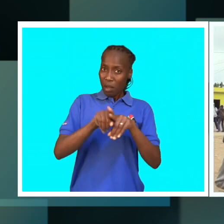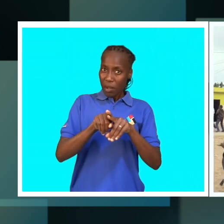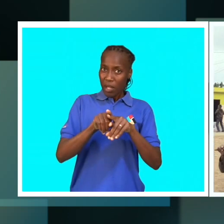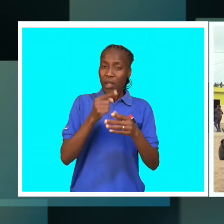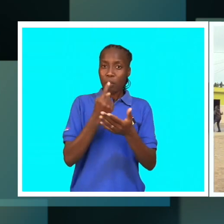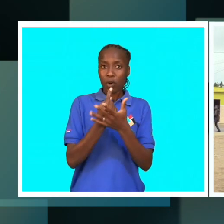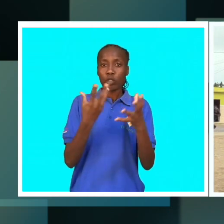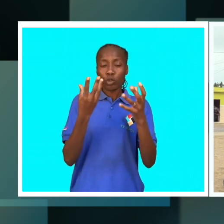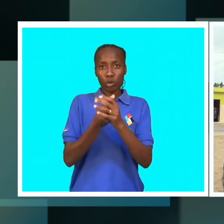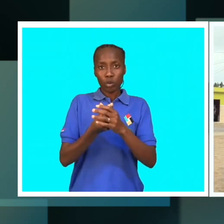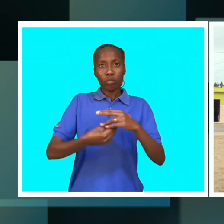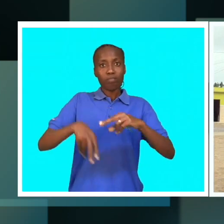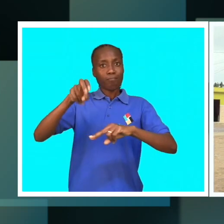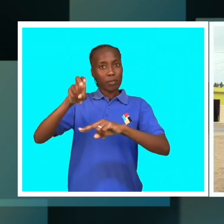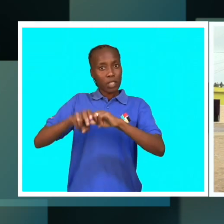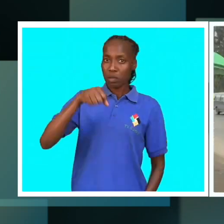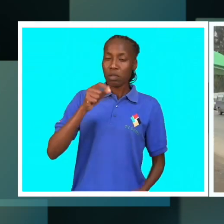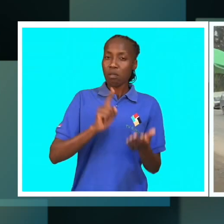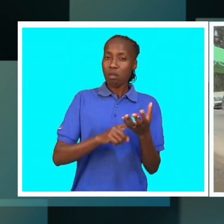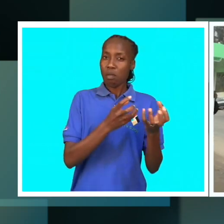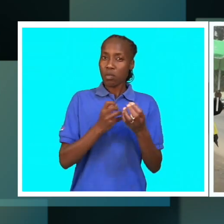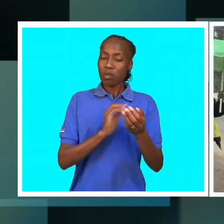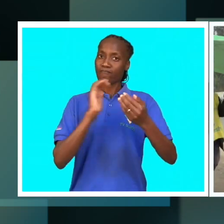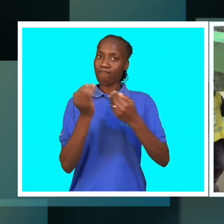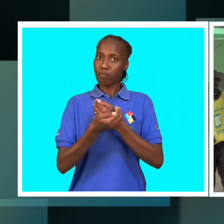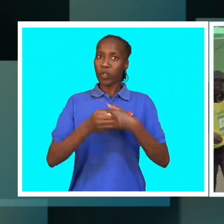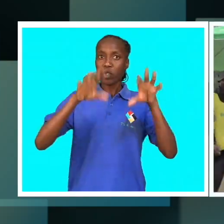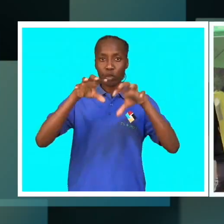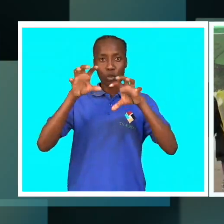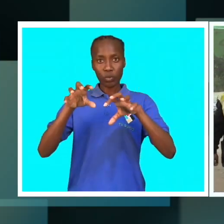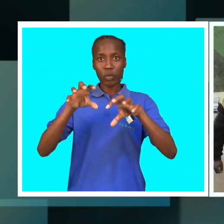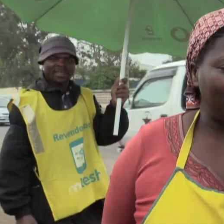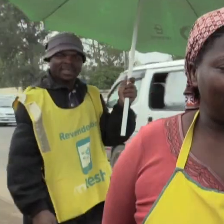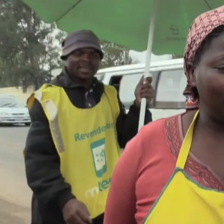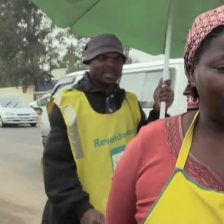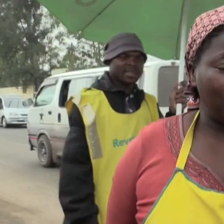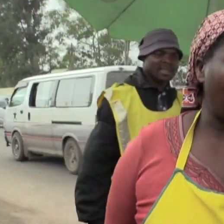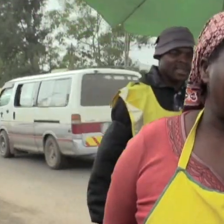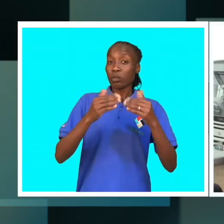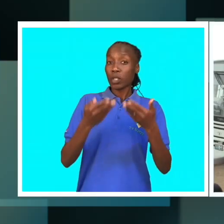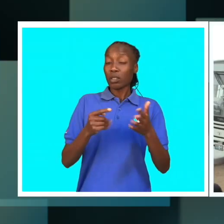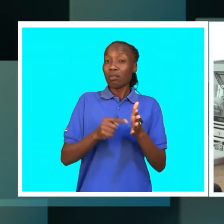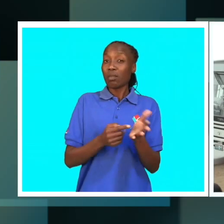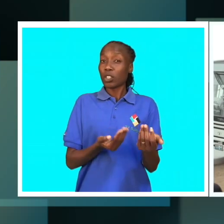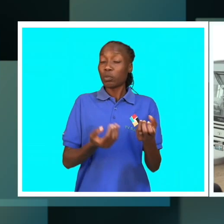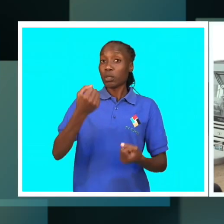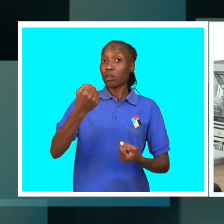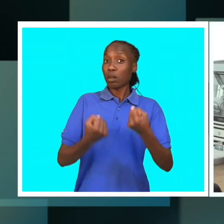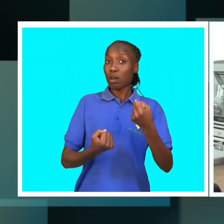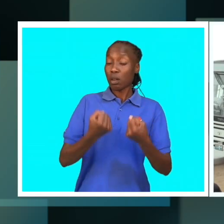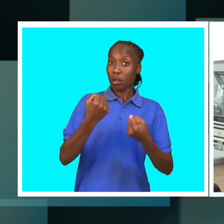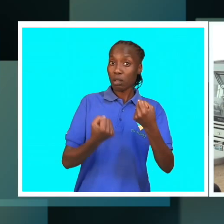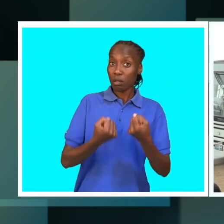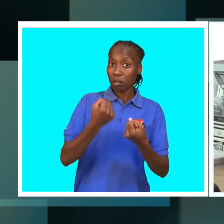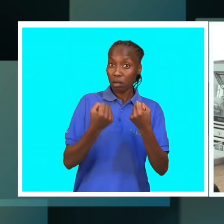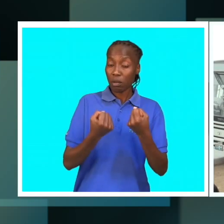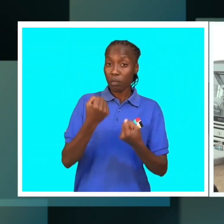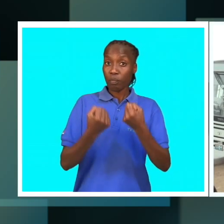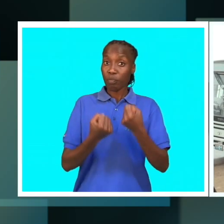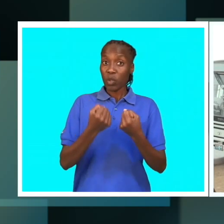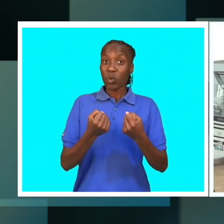alpendre também tem a ver com o acompanhante, que são bancos. Precisamos de alpendres para nos proteger da chuva. Quando estamos aqui, a espera dos caros, né?